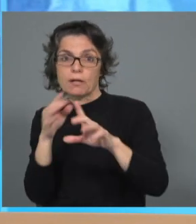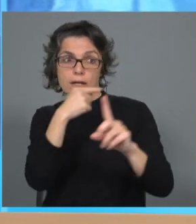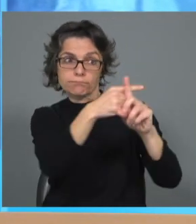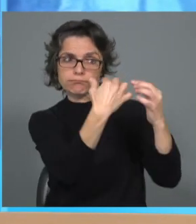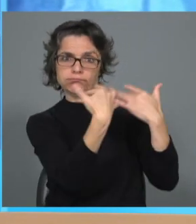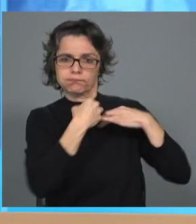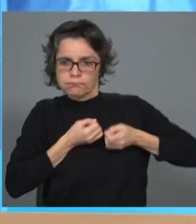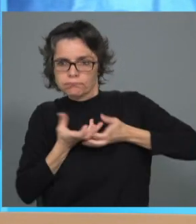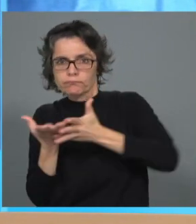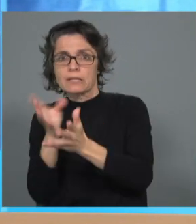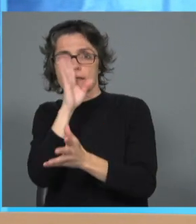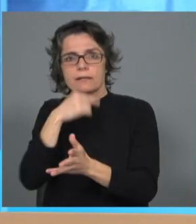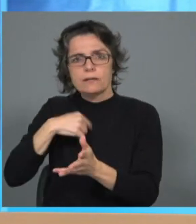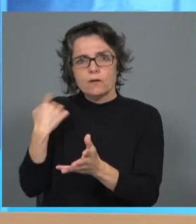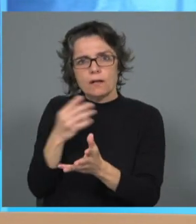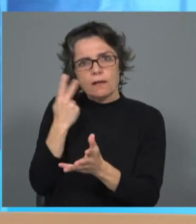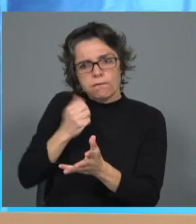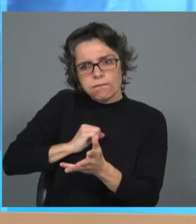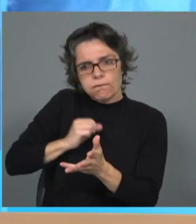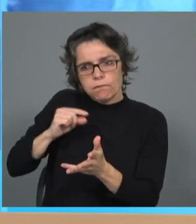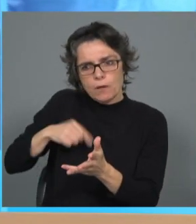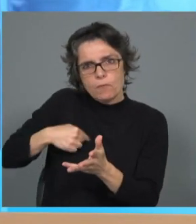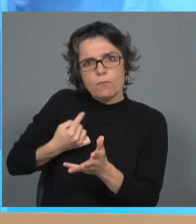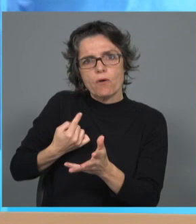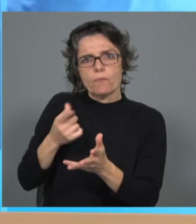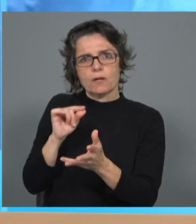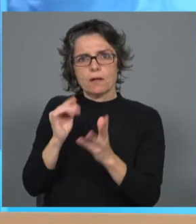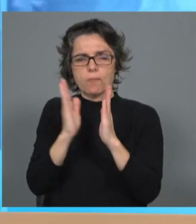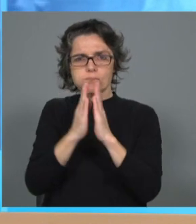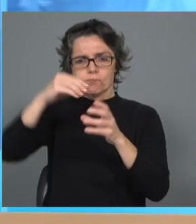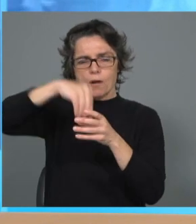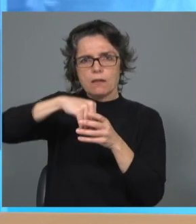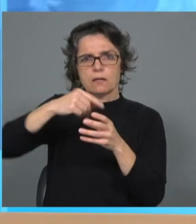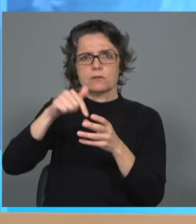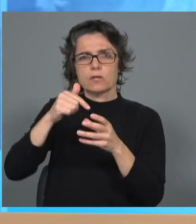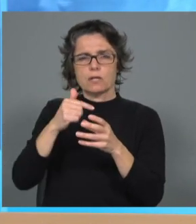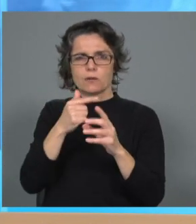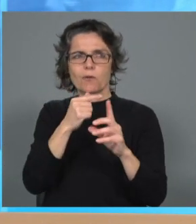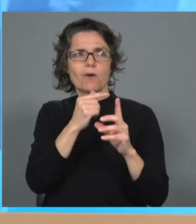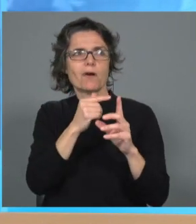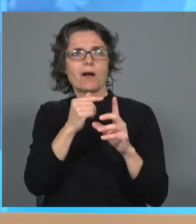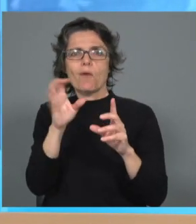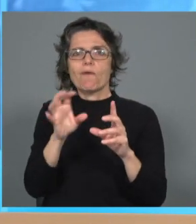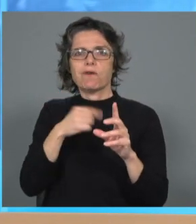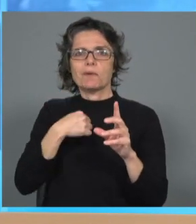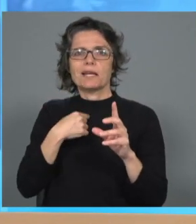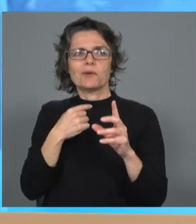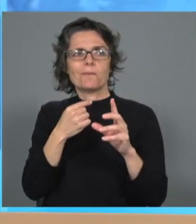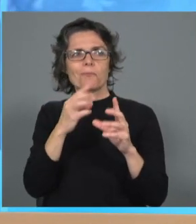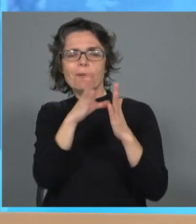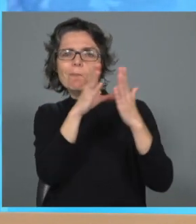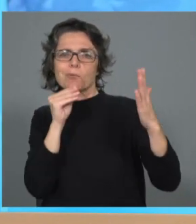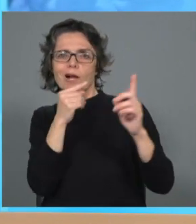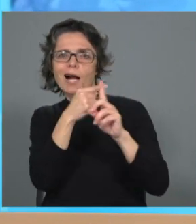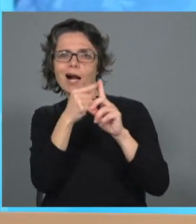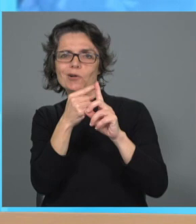outros, na minha vida pessoal, familiar, paroquial, ser também sinal desta cruz que está disponível para acolher e que,